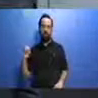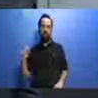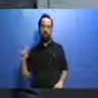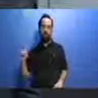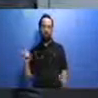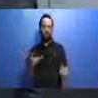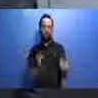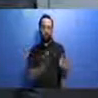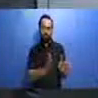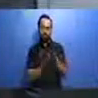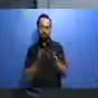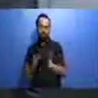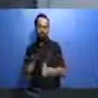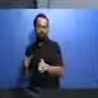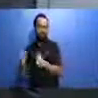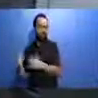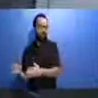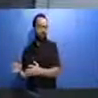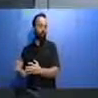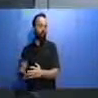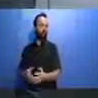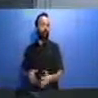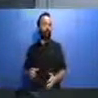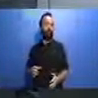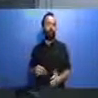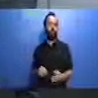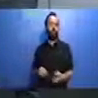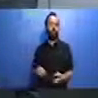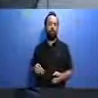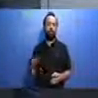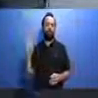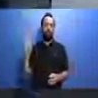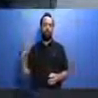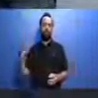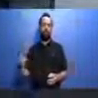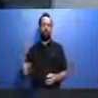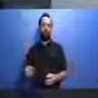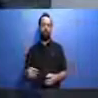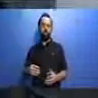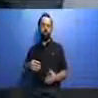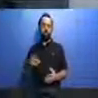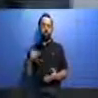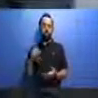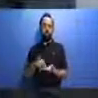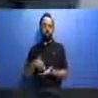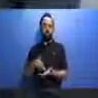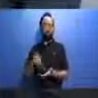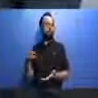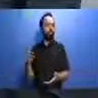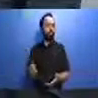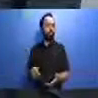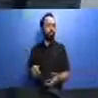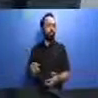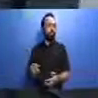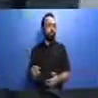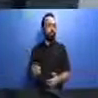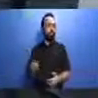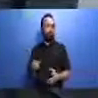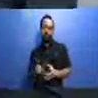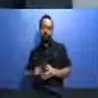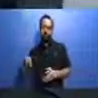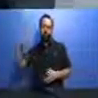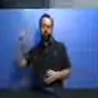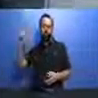são células eucarióticas, células mais complexas do que as bacterianas. E dentre os reinos, pertence ao reino animal.